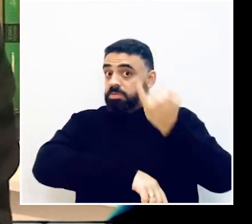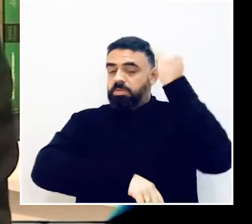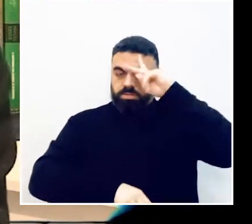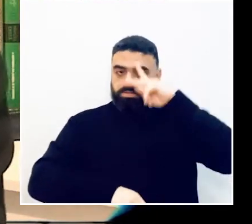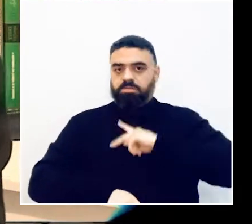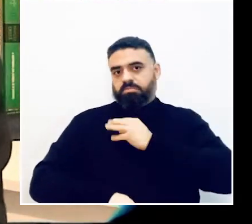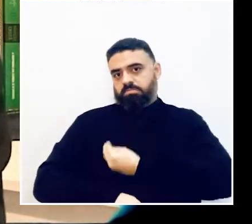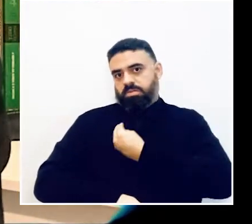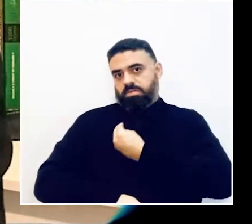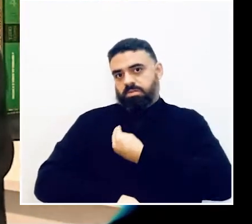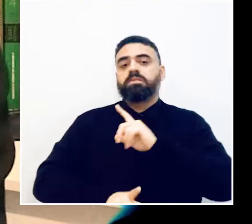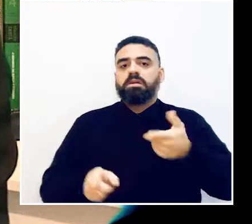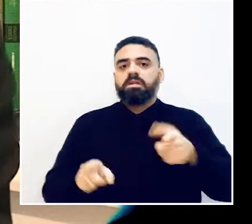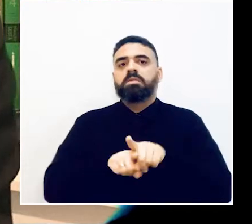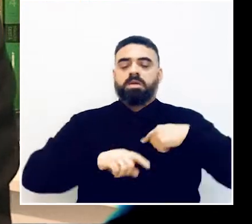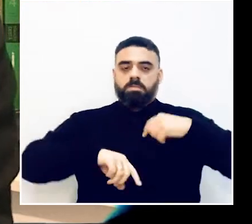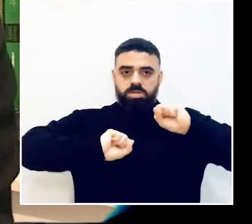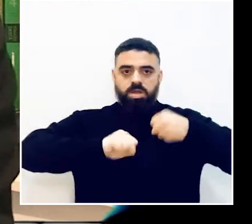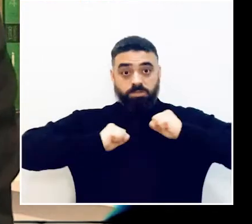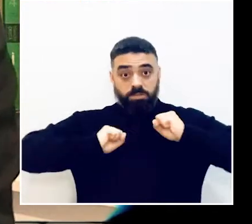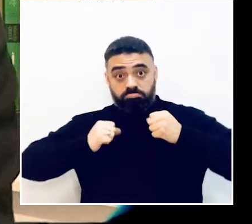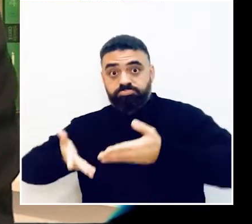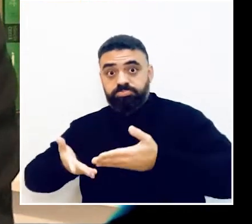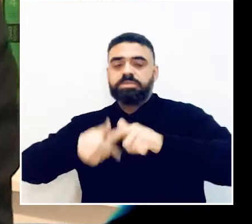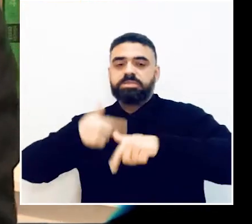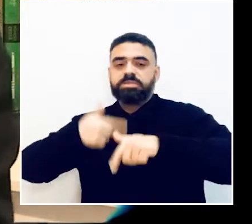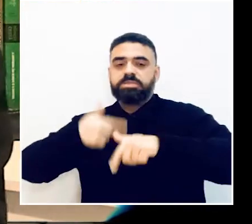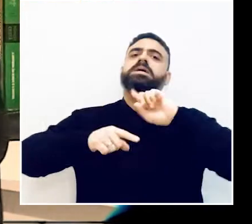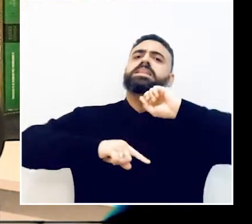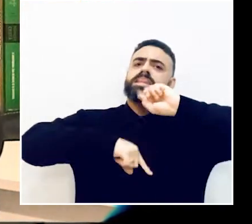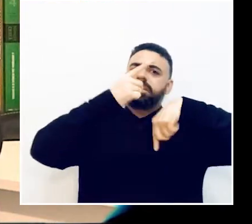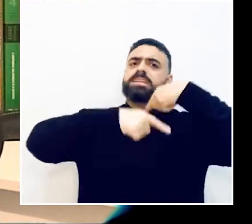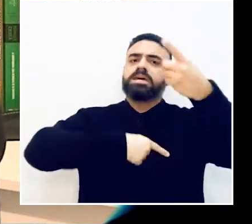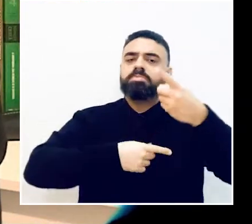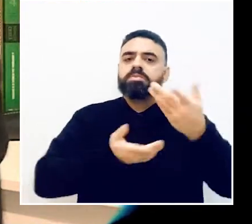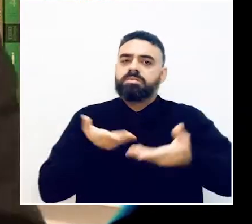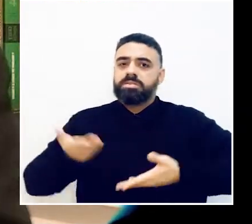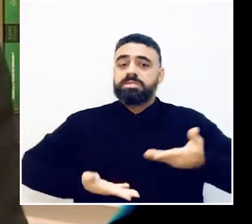que eu deveria dedicar isso completamente e